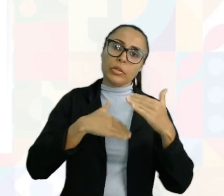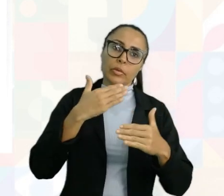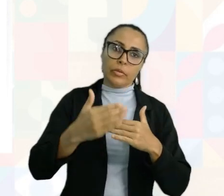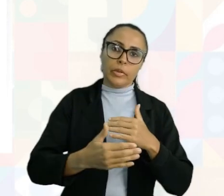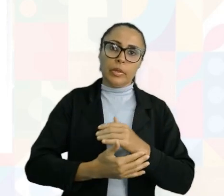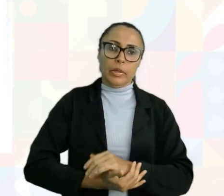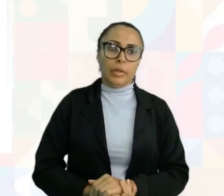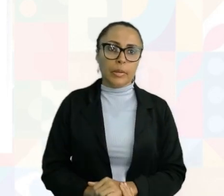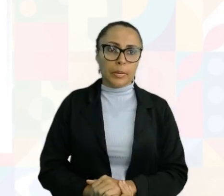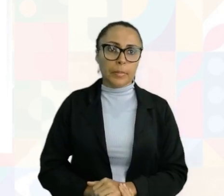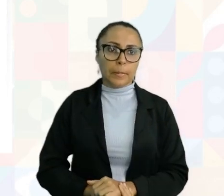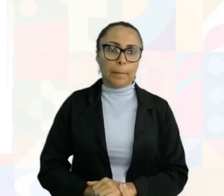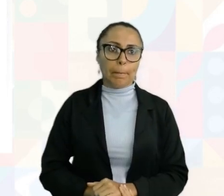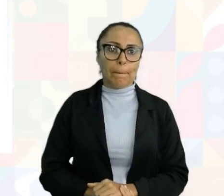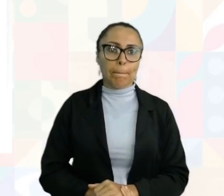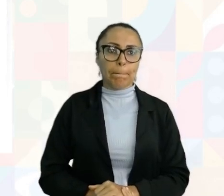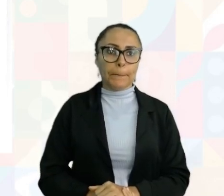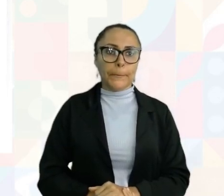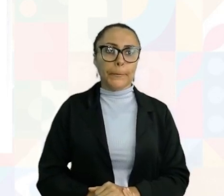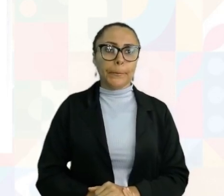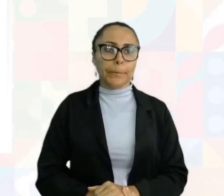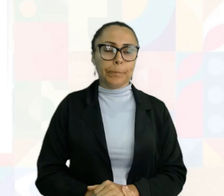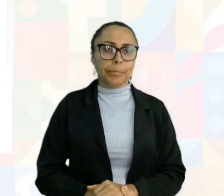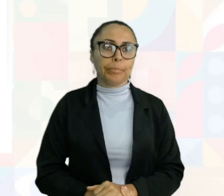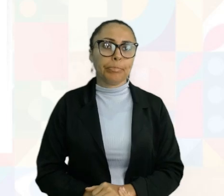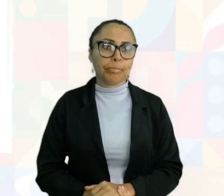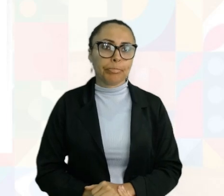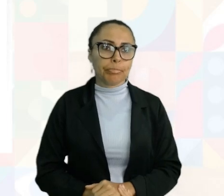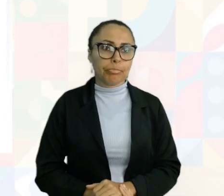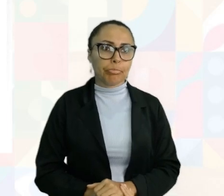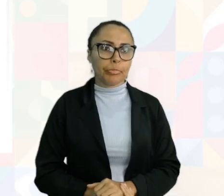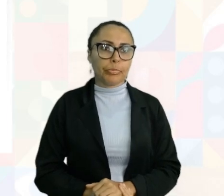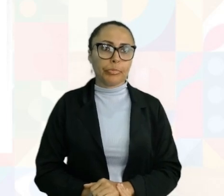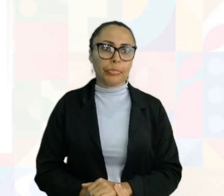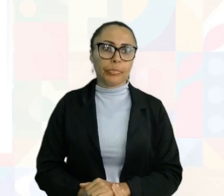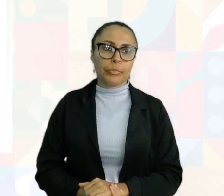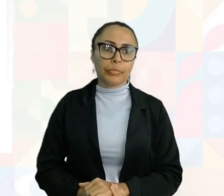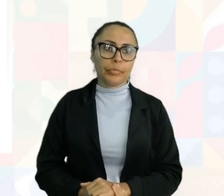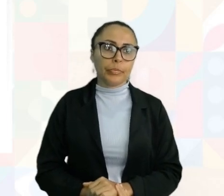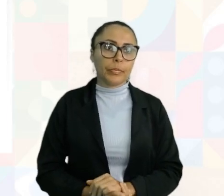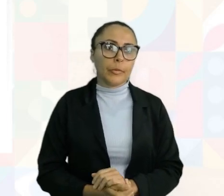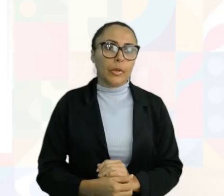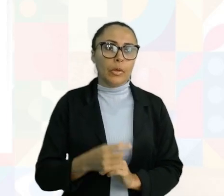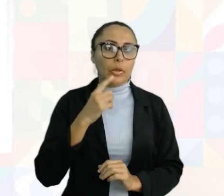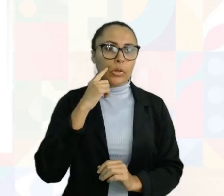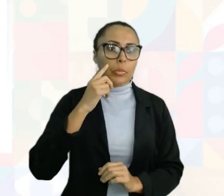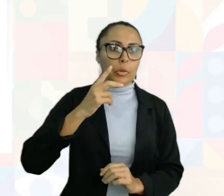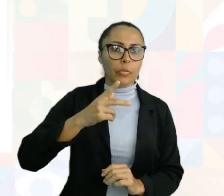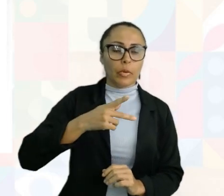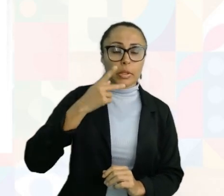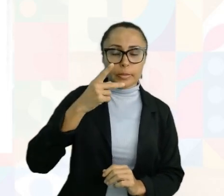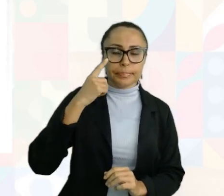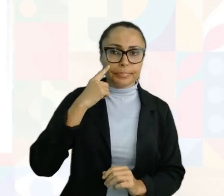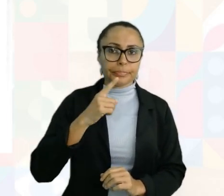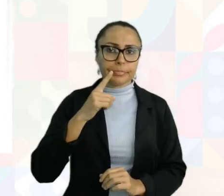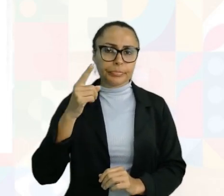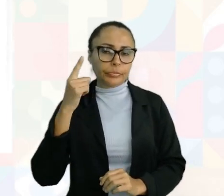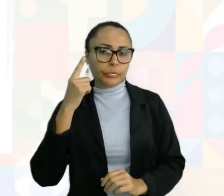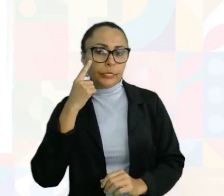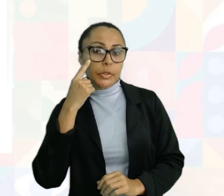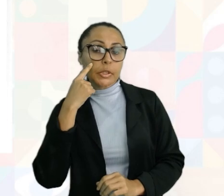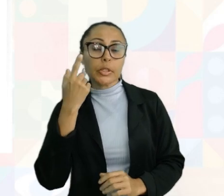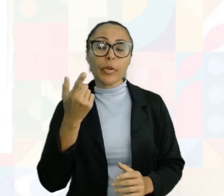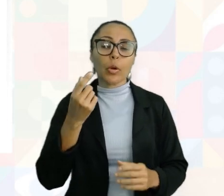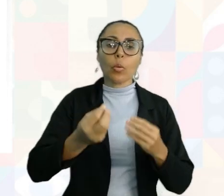né? Então, o que é que a geometria descritiva nos traz? Como eu falei, a questão das vistas, né? Como você enxerga